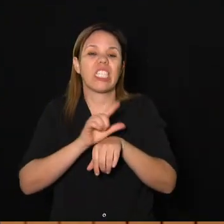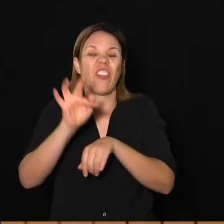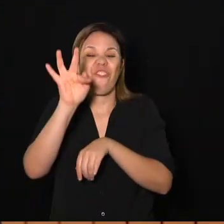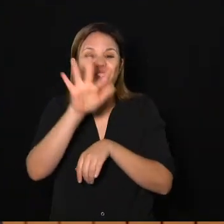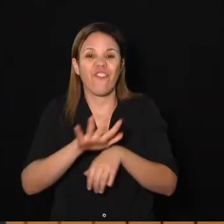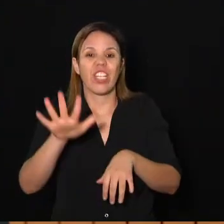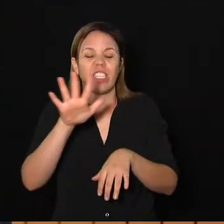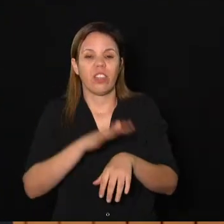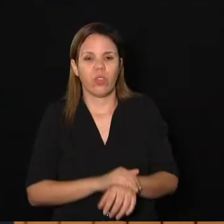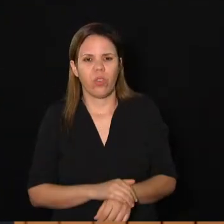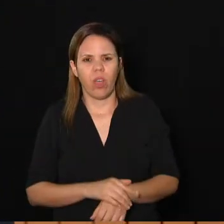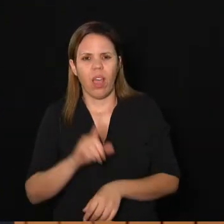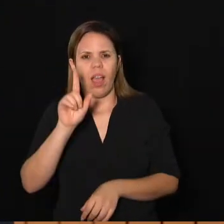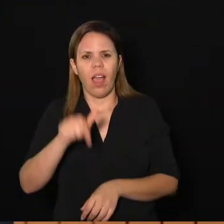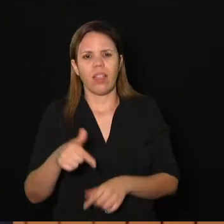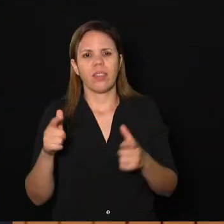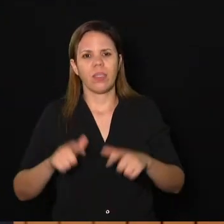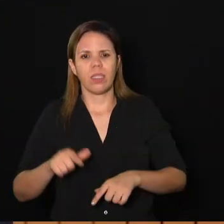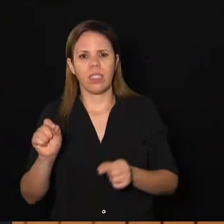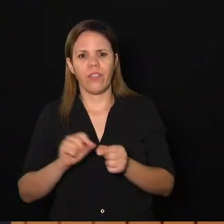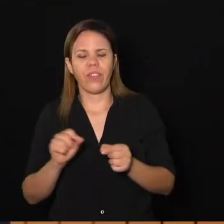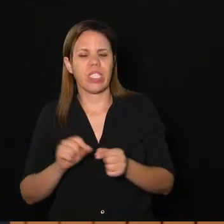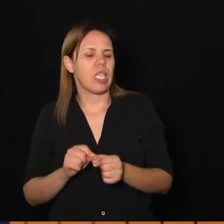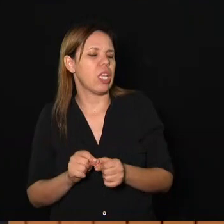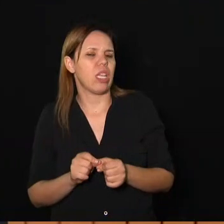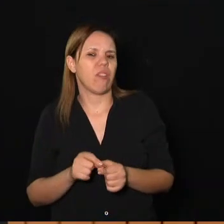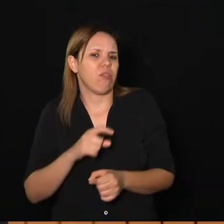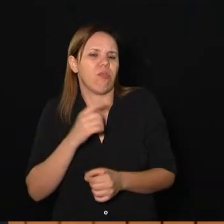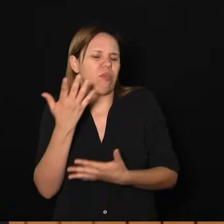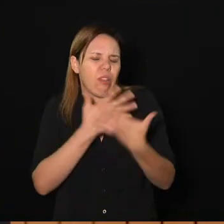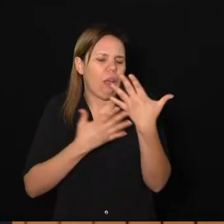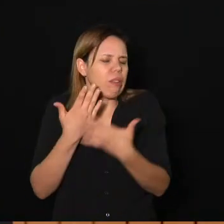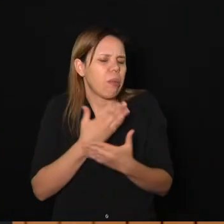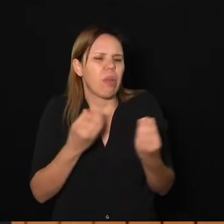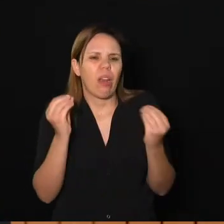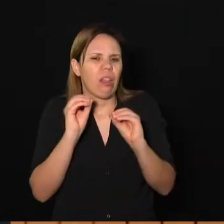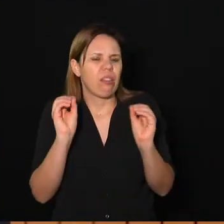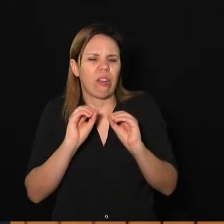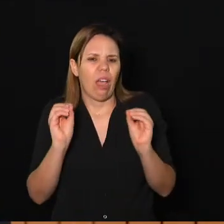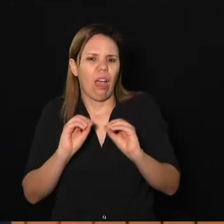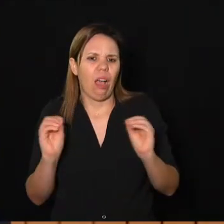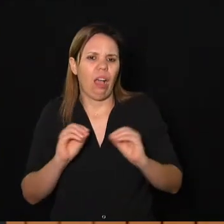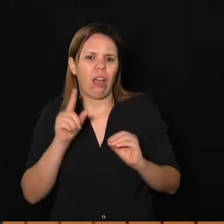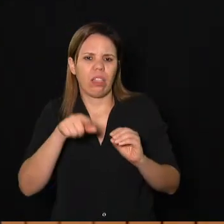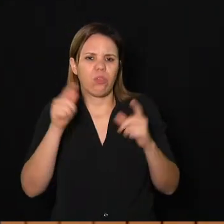é isso que essa casa está fazendo não está extrapolando de nenhuma forma sua competência